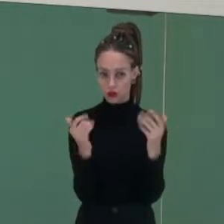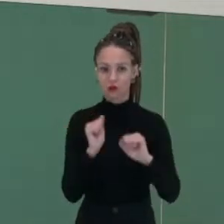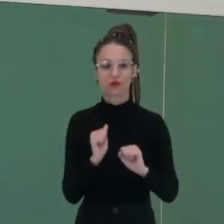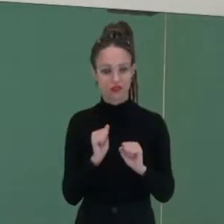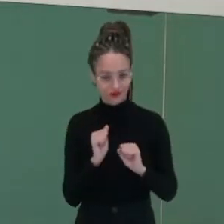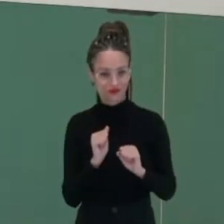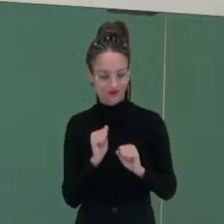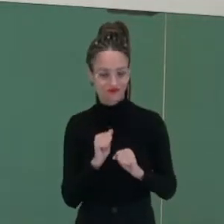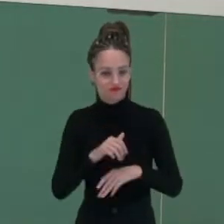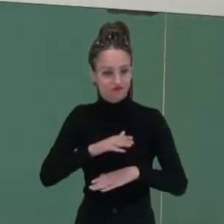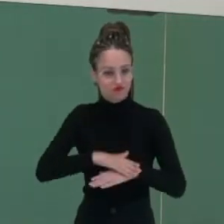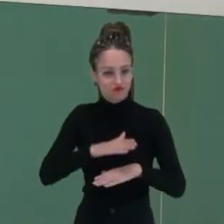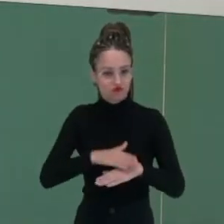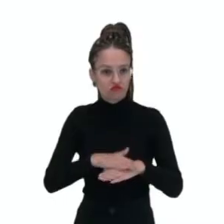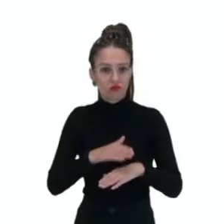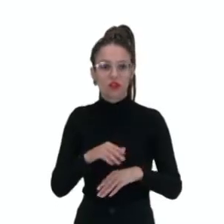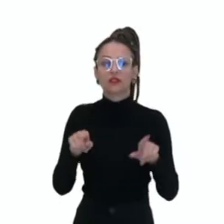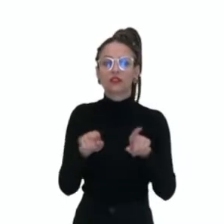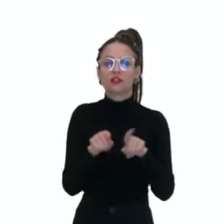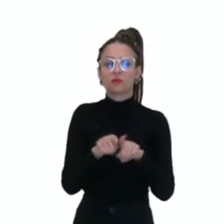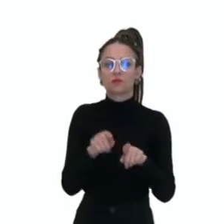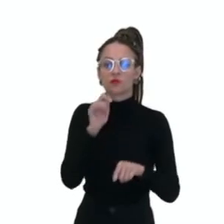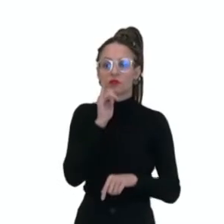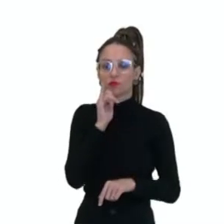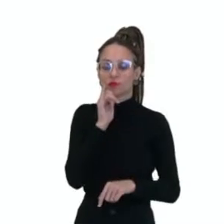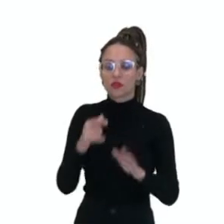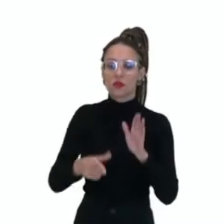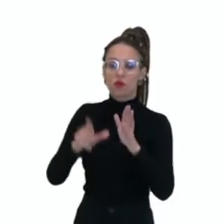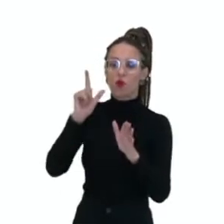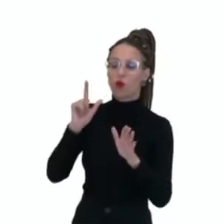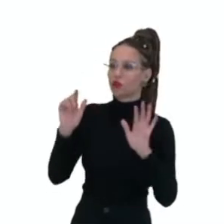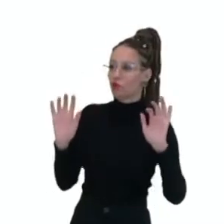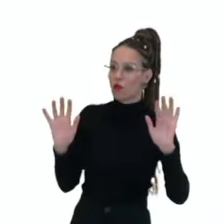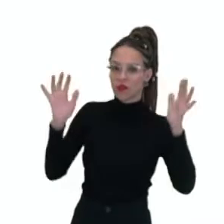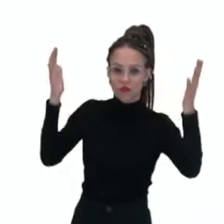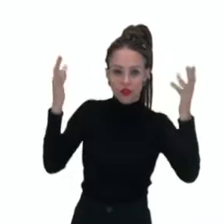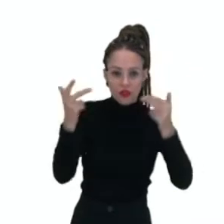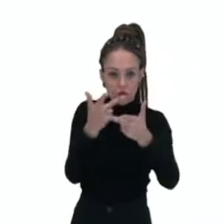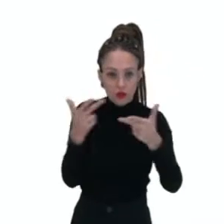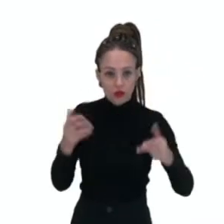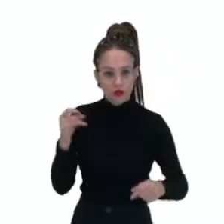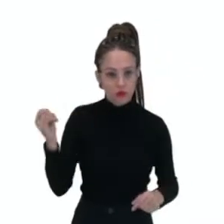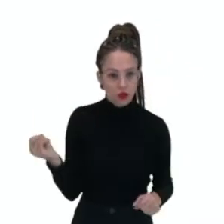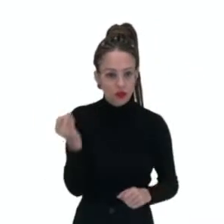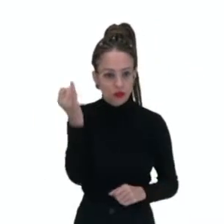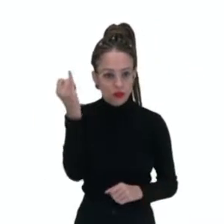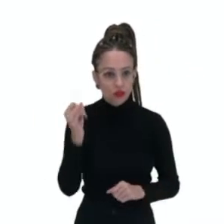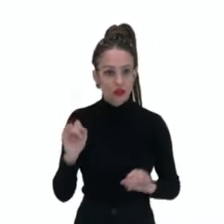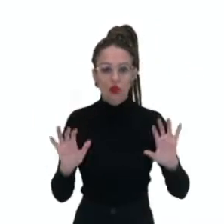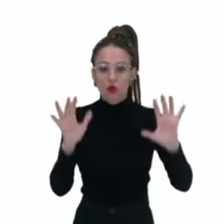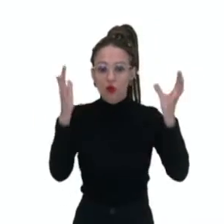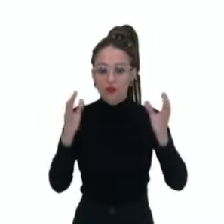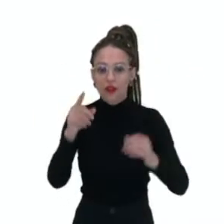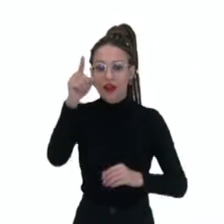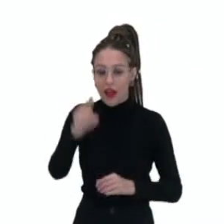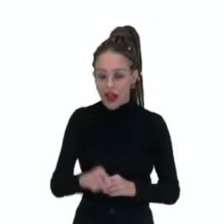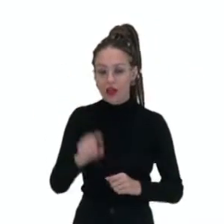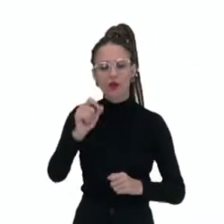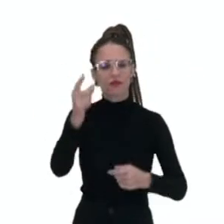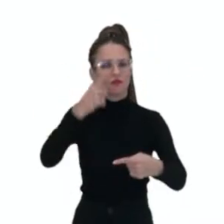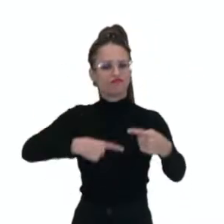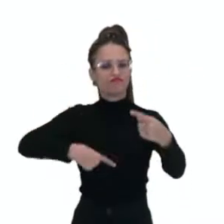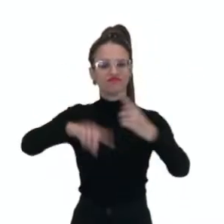né? Como, por exemplo, antes de um evento importantíssimo que ocorreu, chamado de Revolução